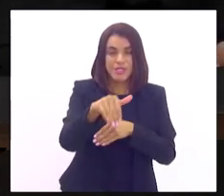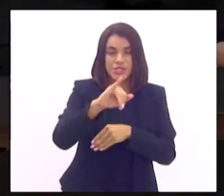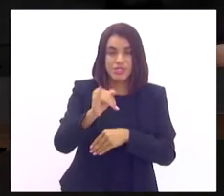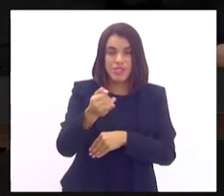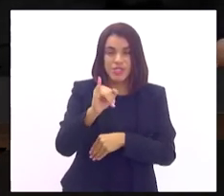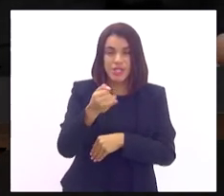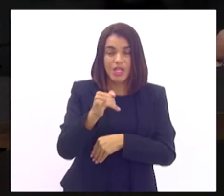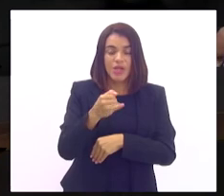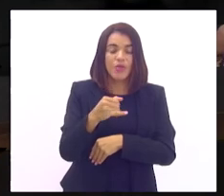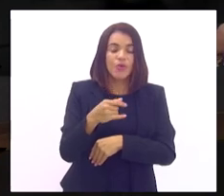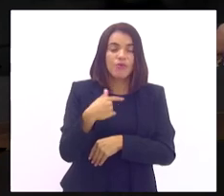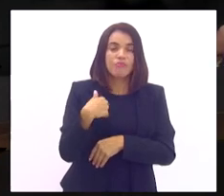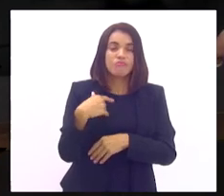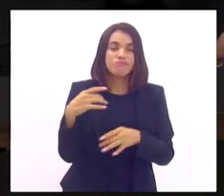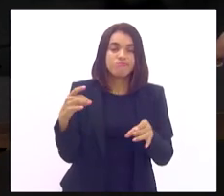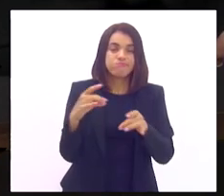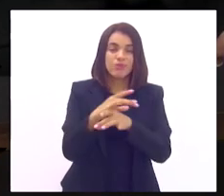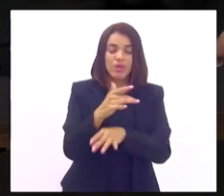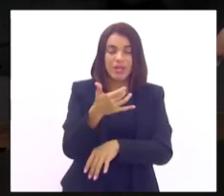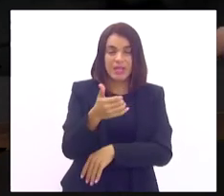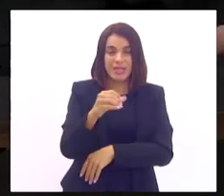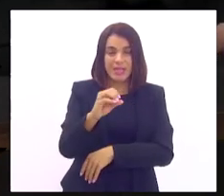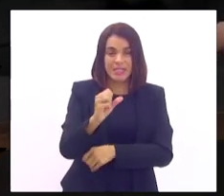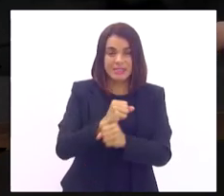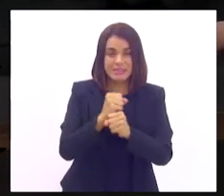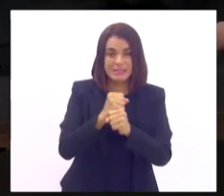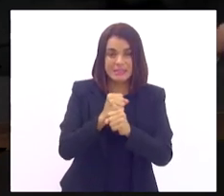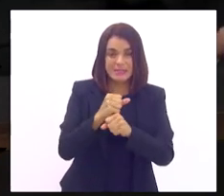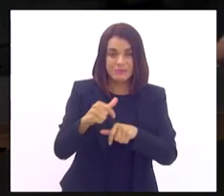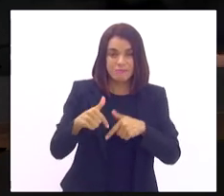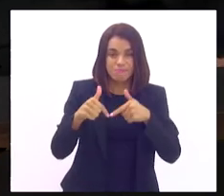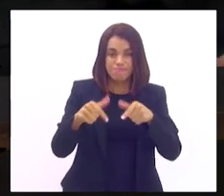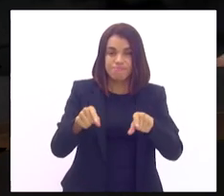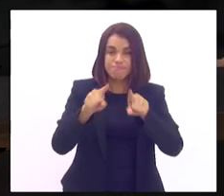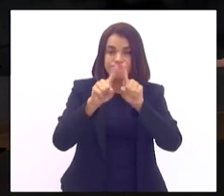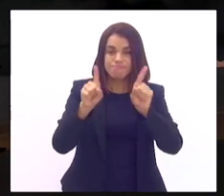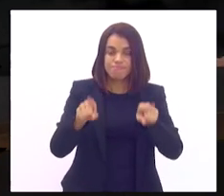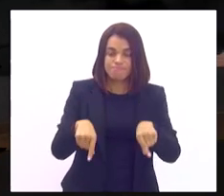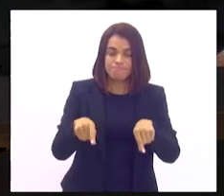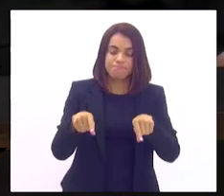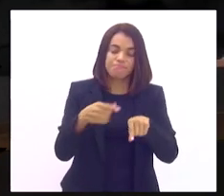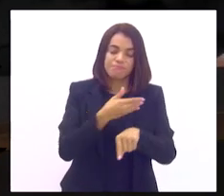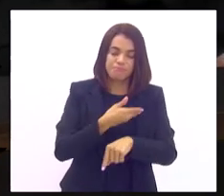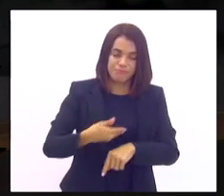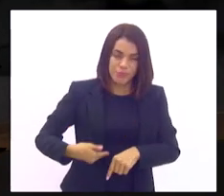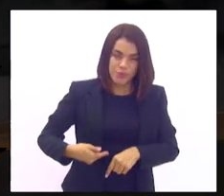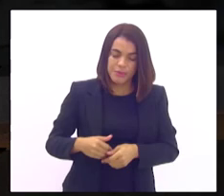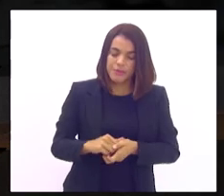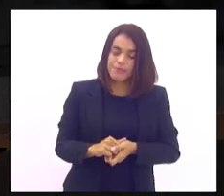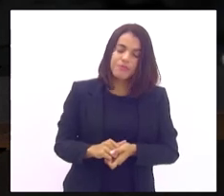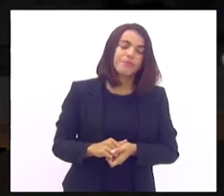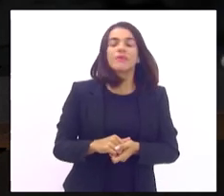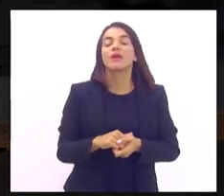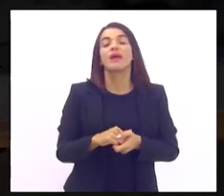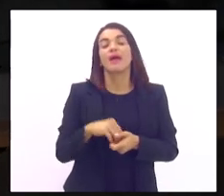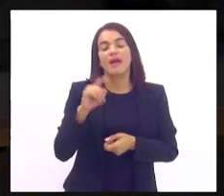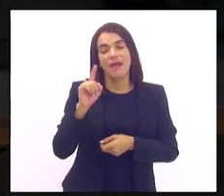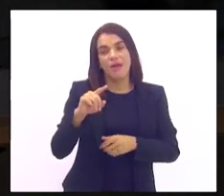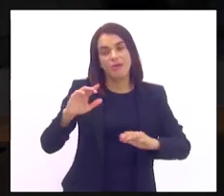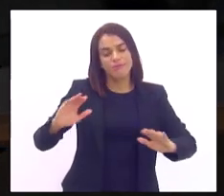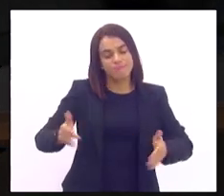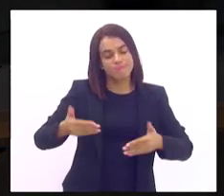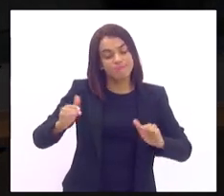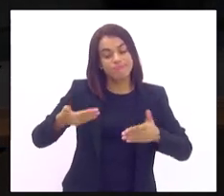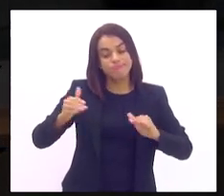pública, né, atuando sempre na contabilidade, que é o que acho que me motiva cada dia, né,